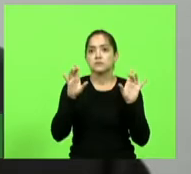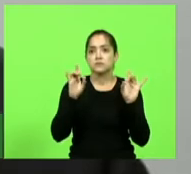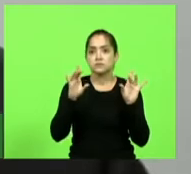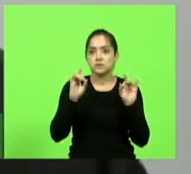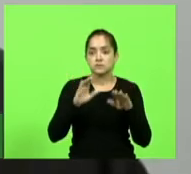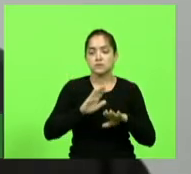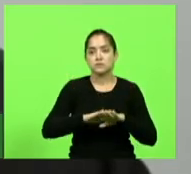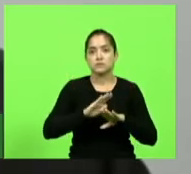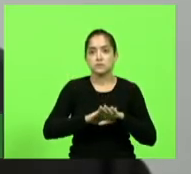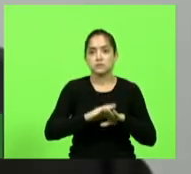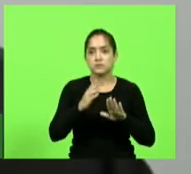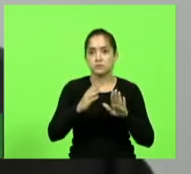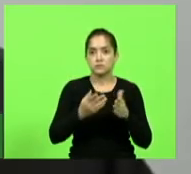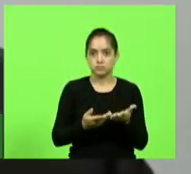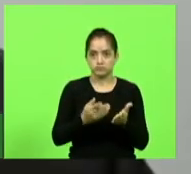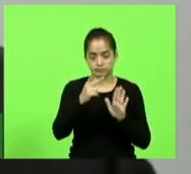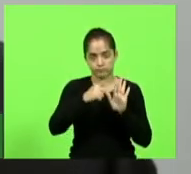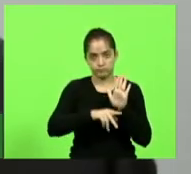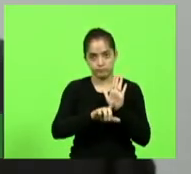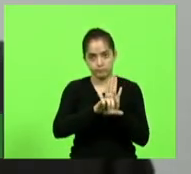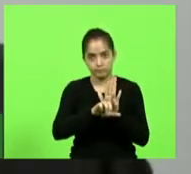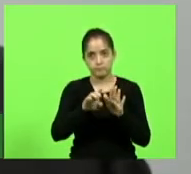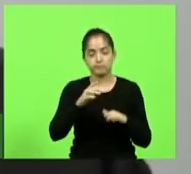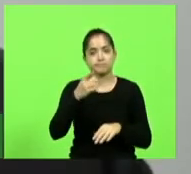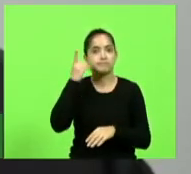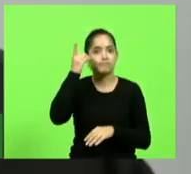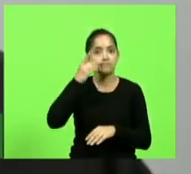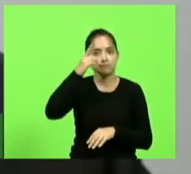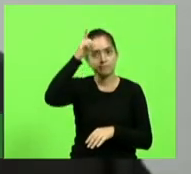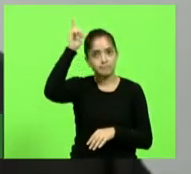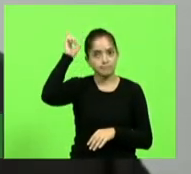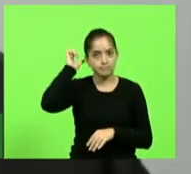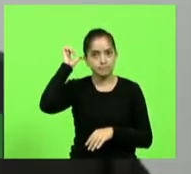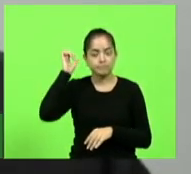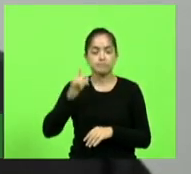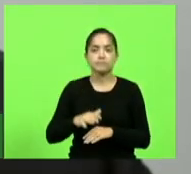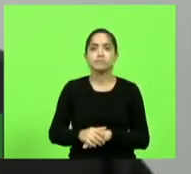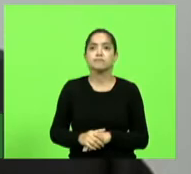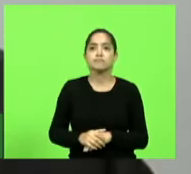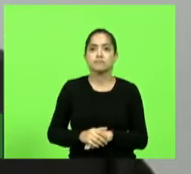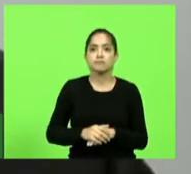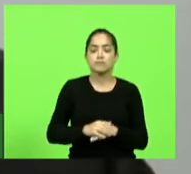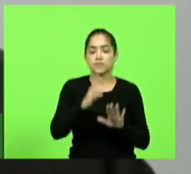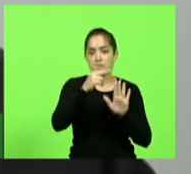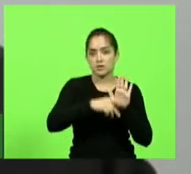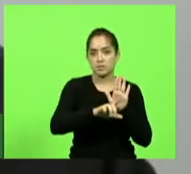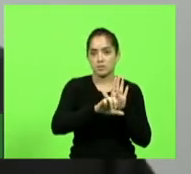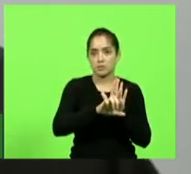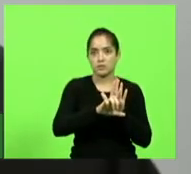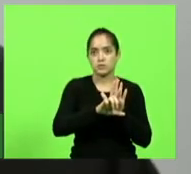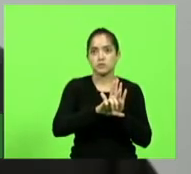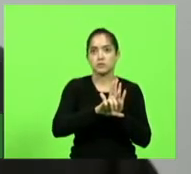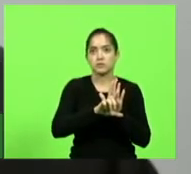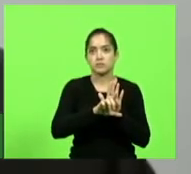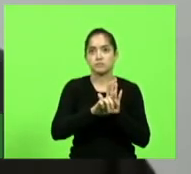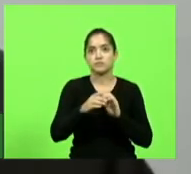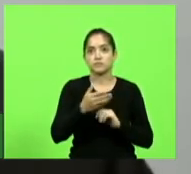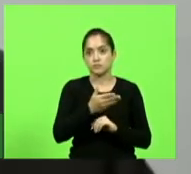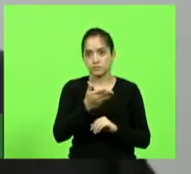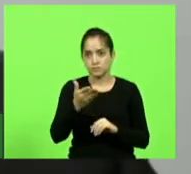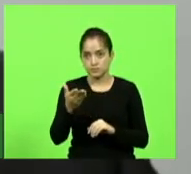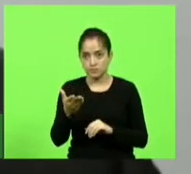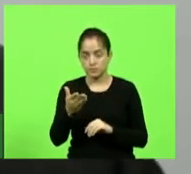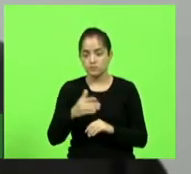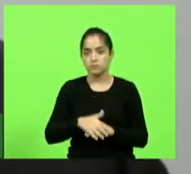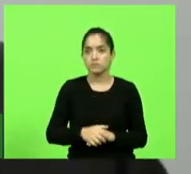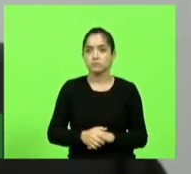desse projeto, deputado Sargento Lima, projeto que ecoa das vozes roucas das ruas,